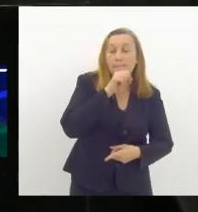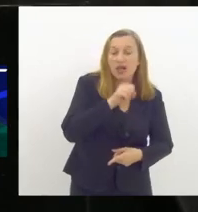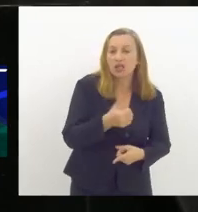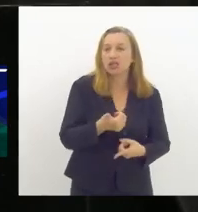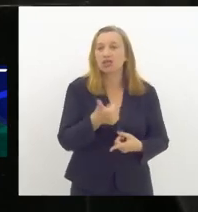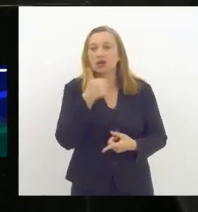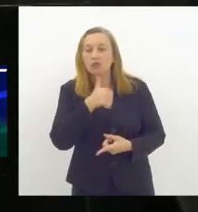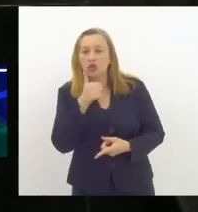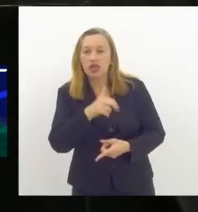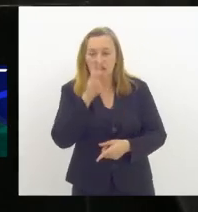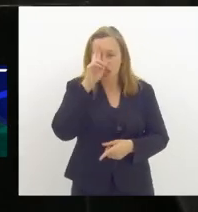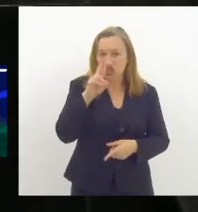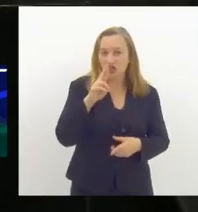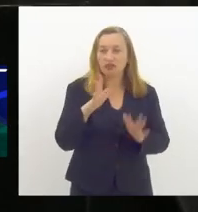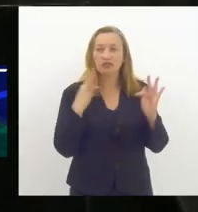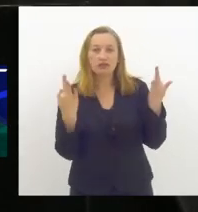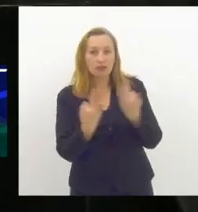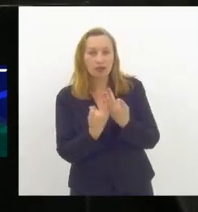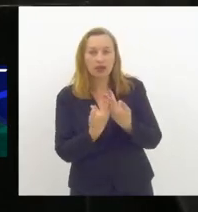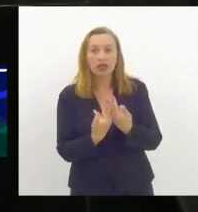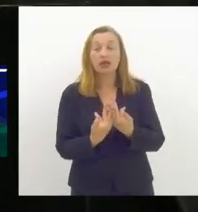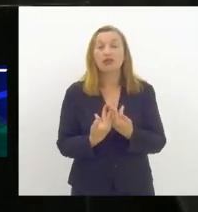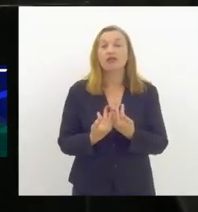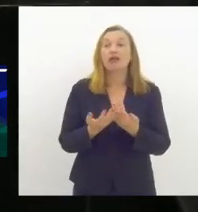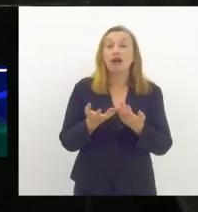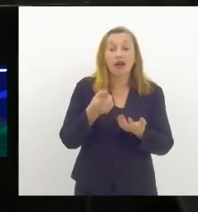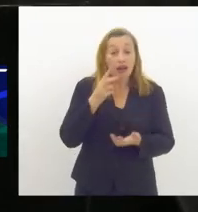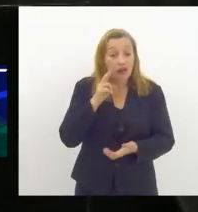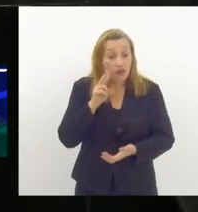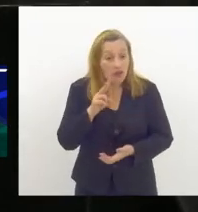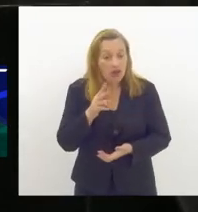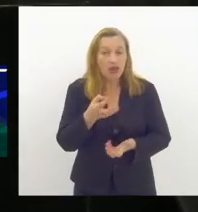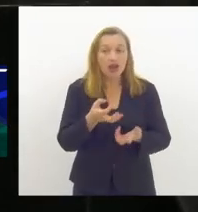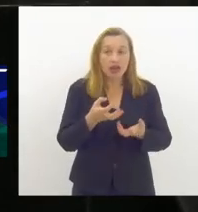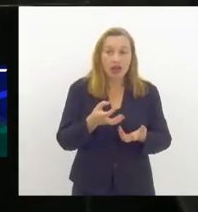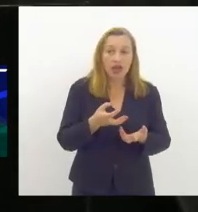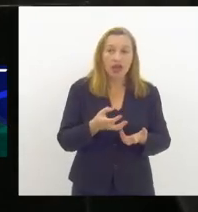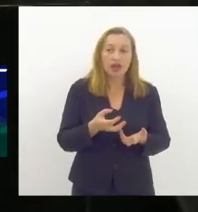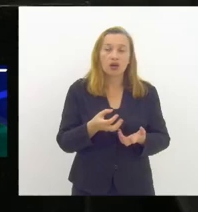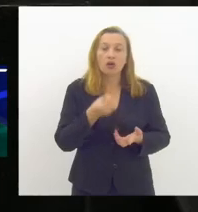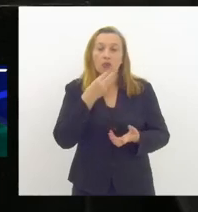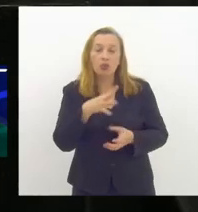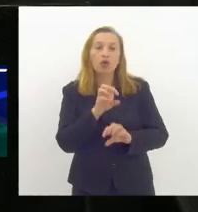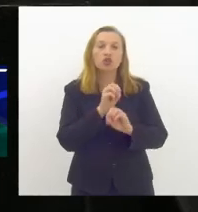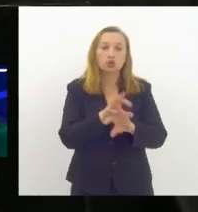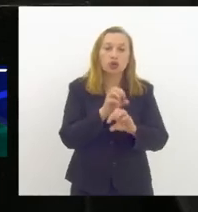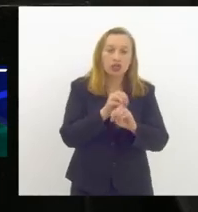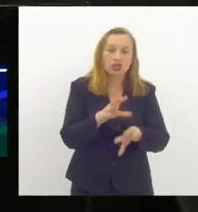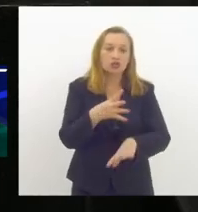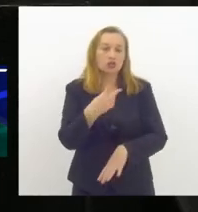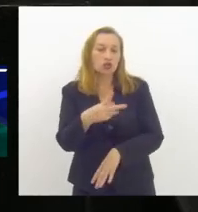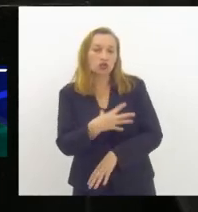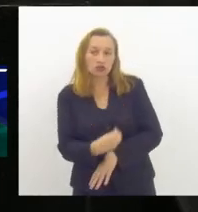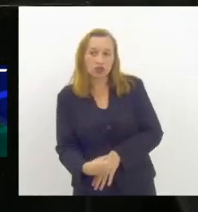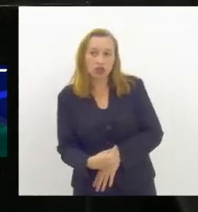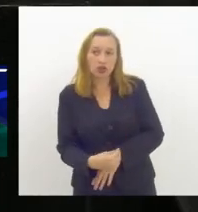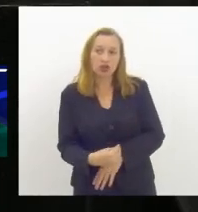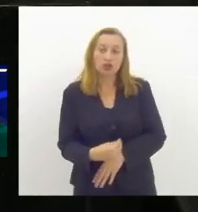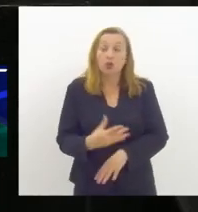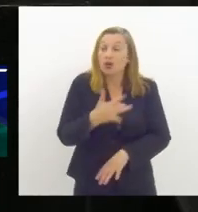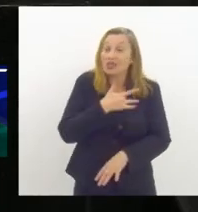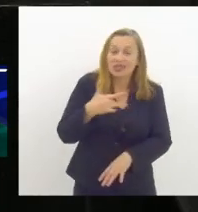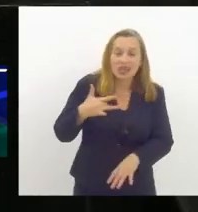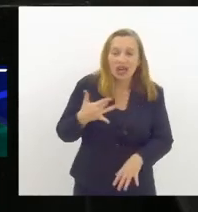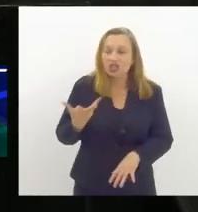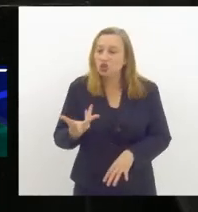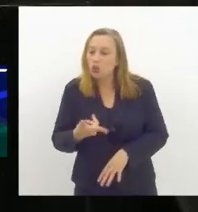a mulher que é chefe de família ela quer ver garantida é uma boa educação para os seus filhos uma